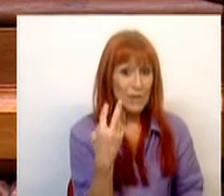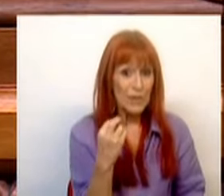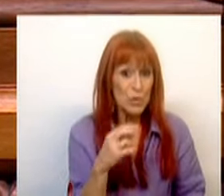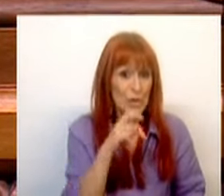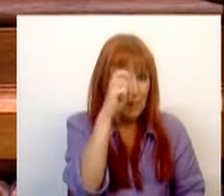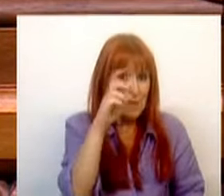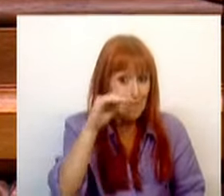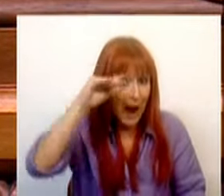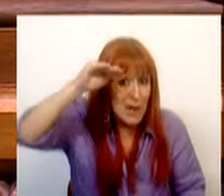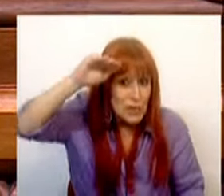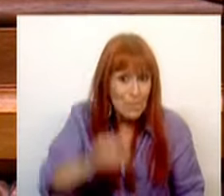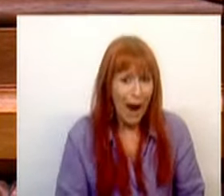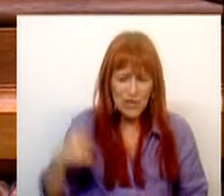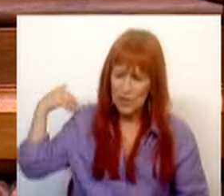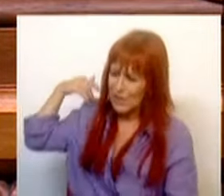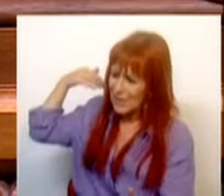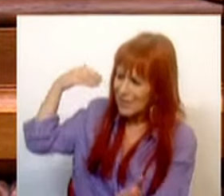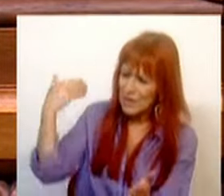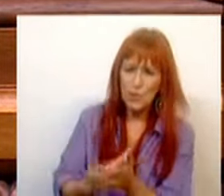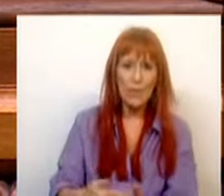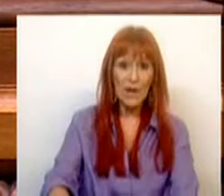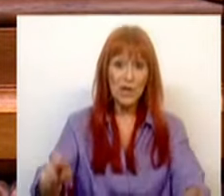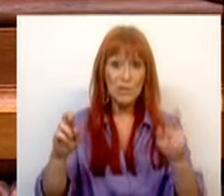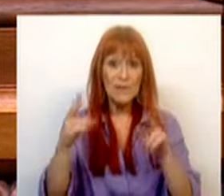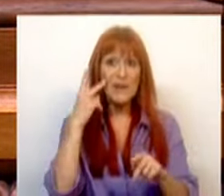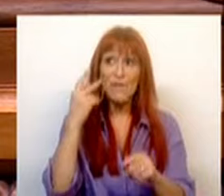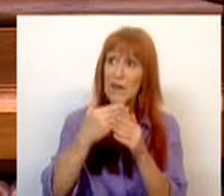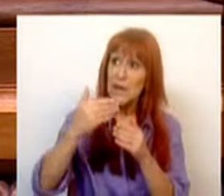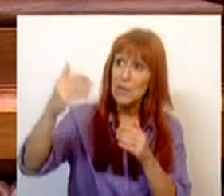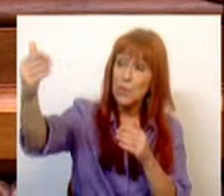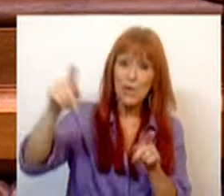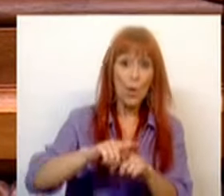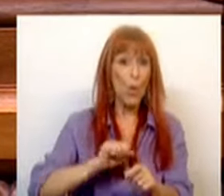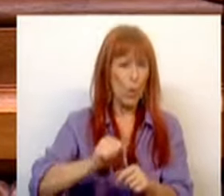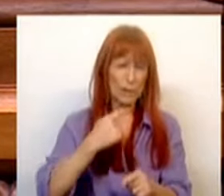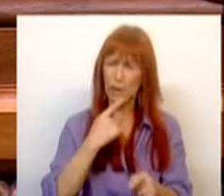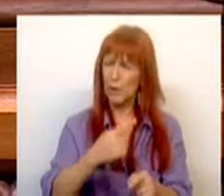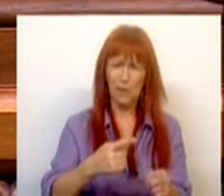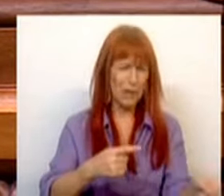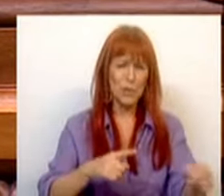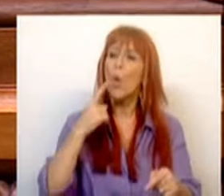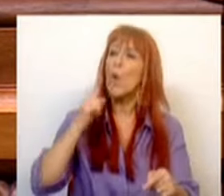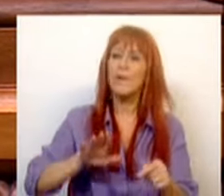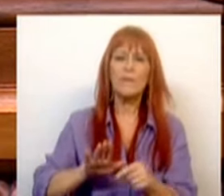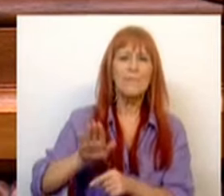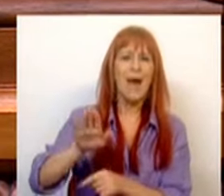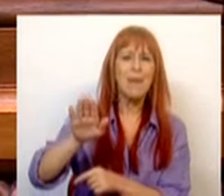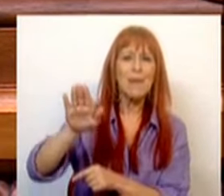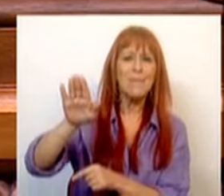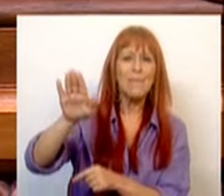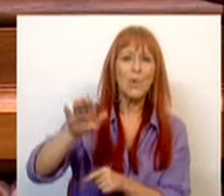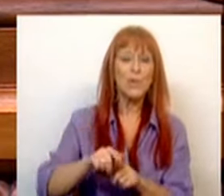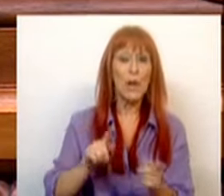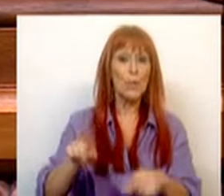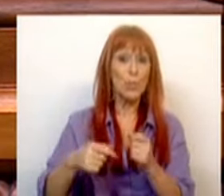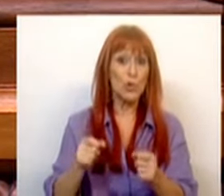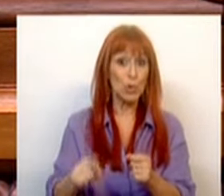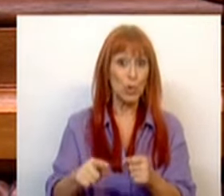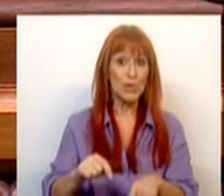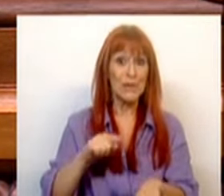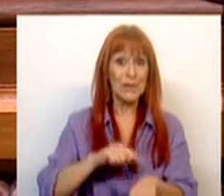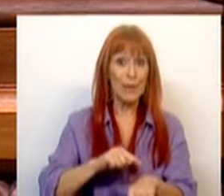terceira mais baixa de sempre e a esperança média de vida, contra tudo o que disseram, voltou a subir depois dos duros anos de